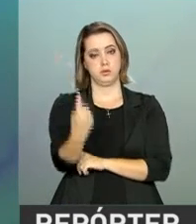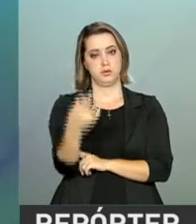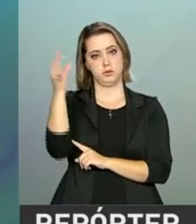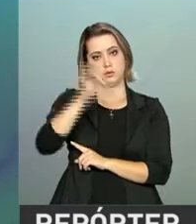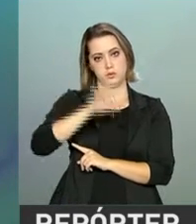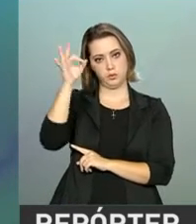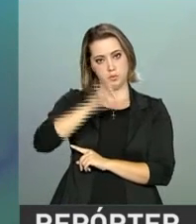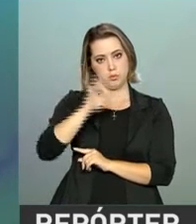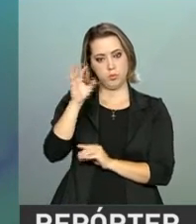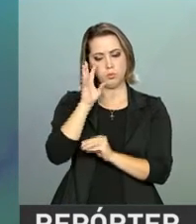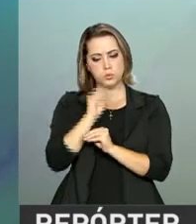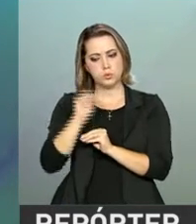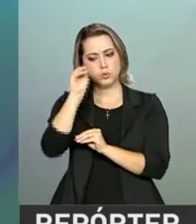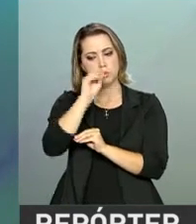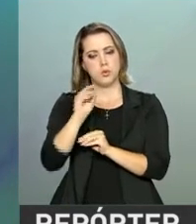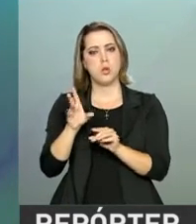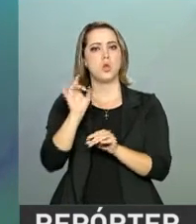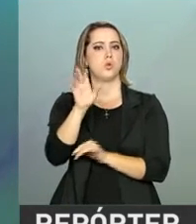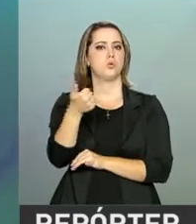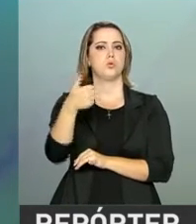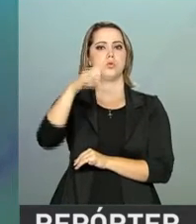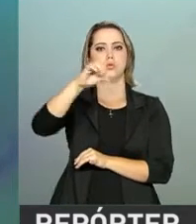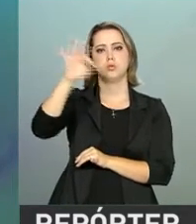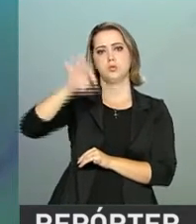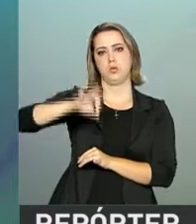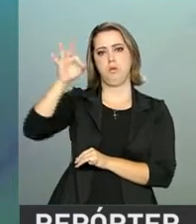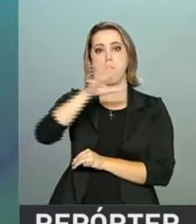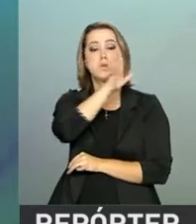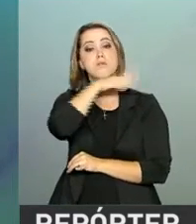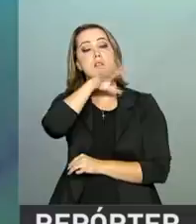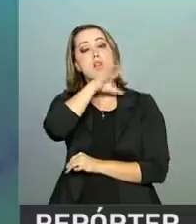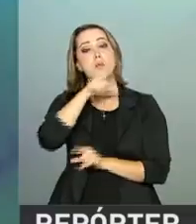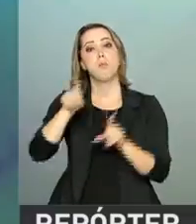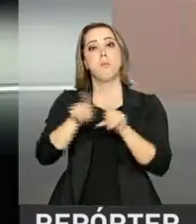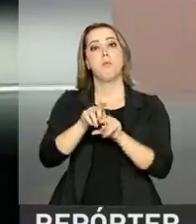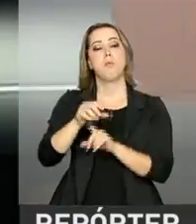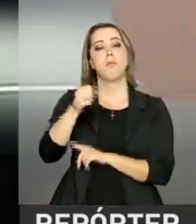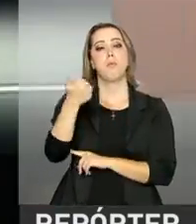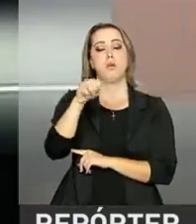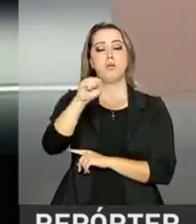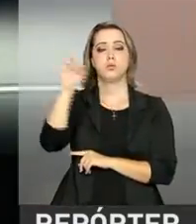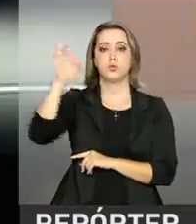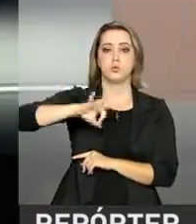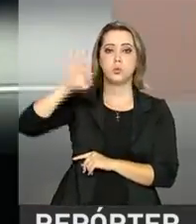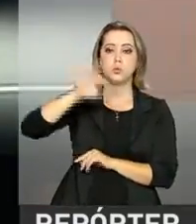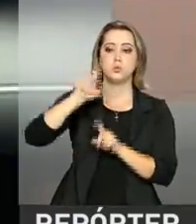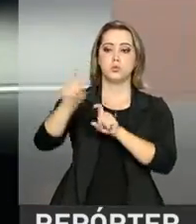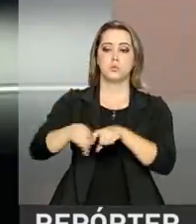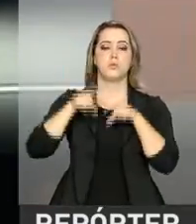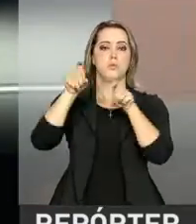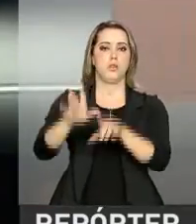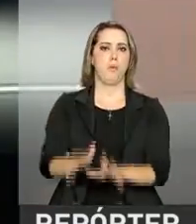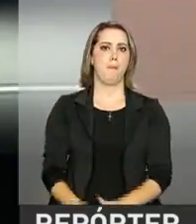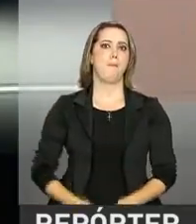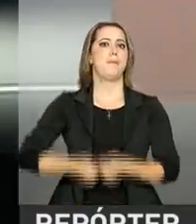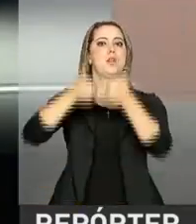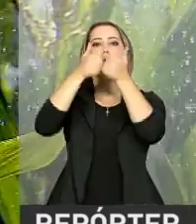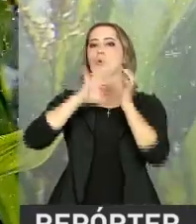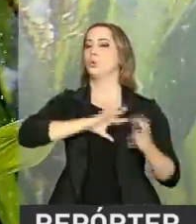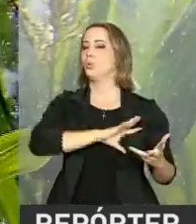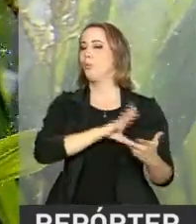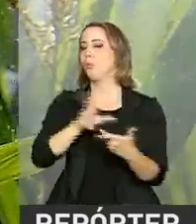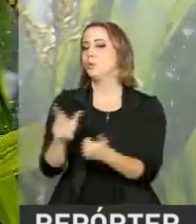19% dados para pecuária e apenas 8% pela agricultura o agronegócio brasileiro é o mais sustentável do mundo